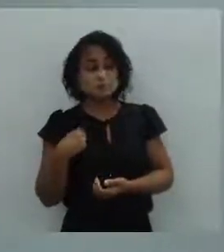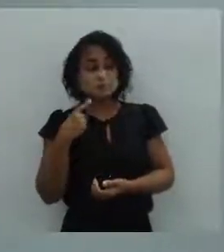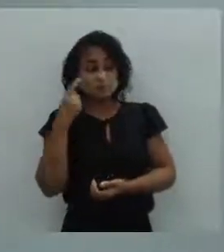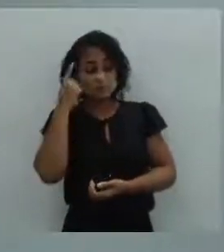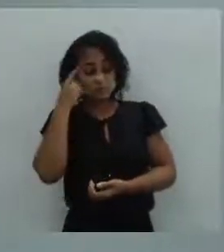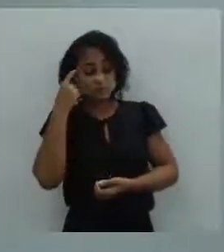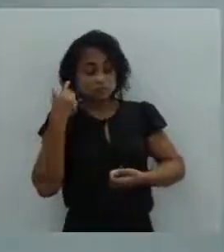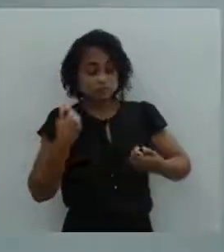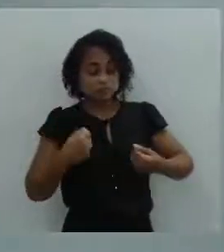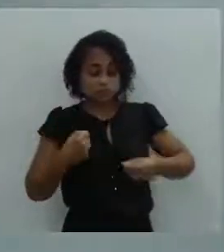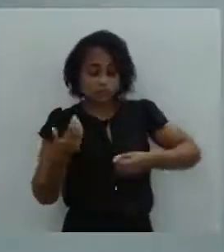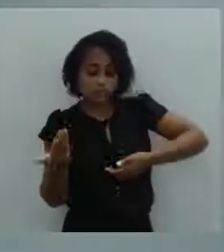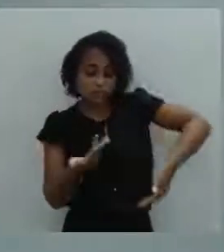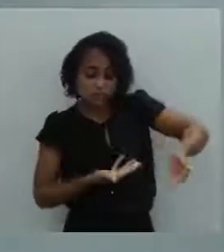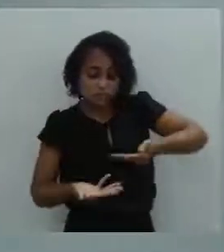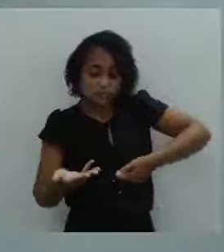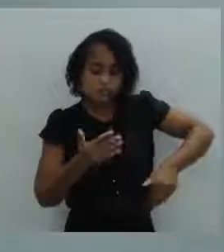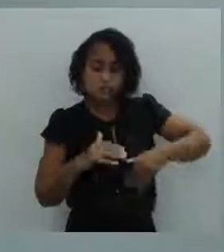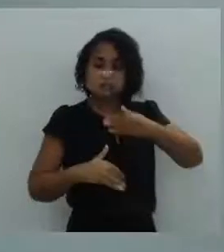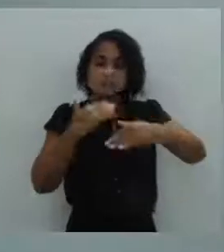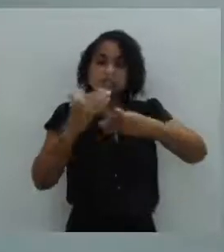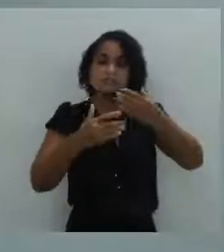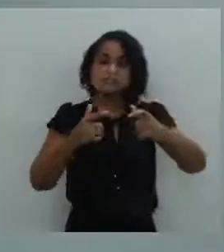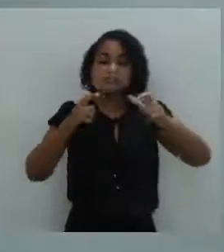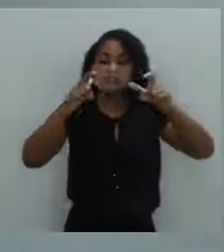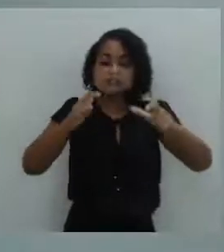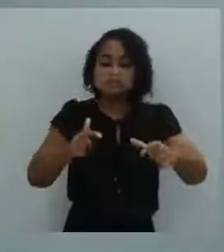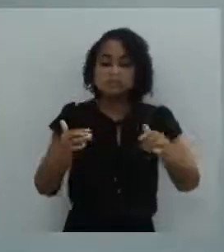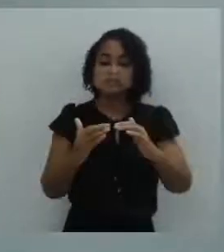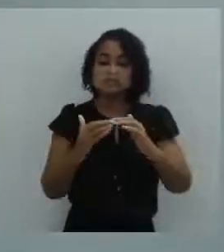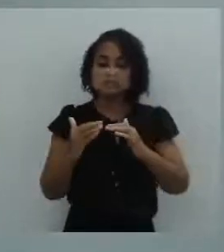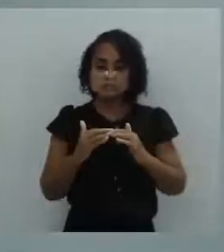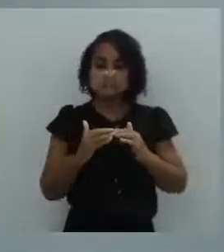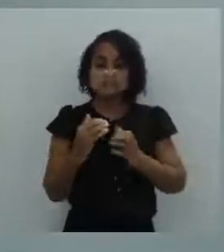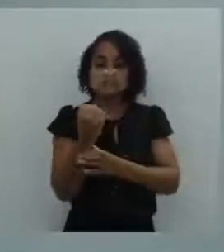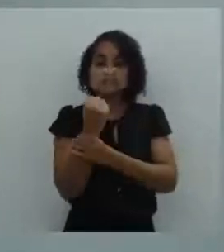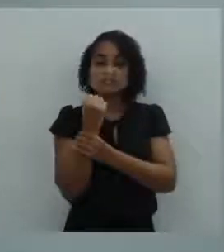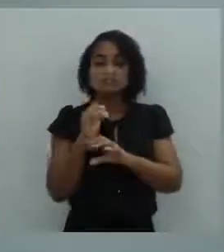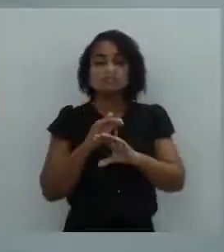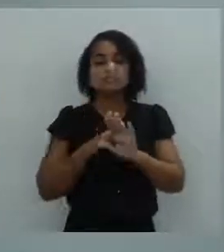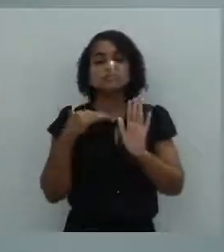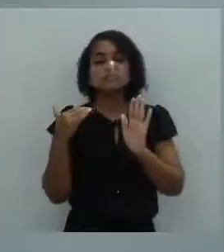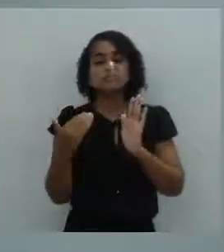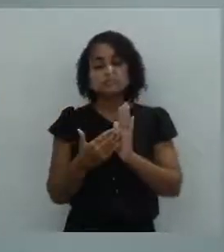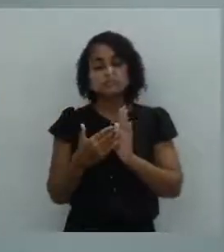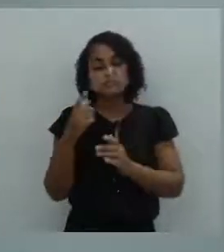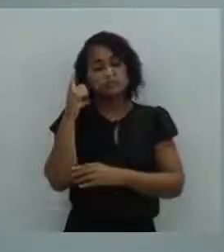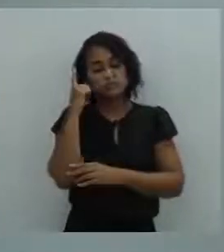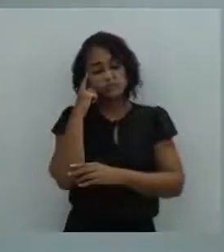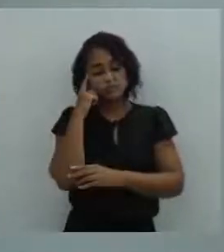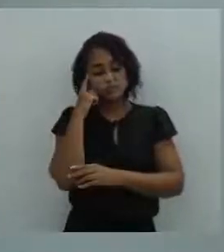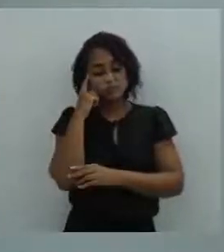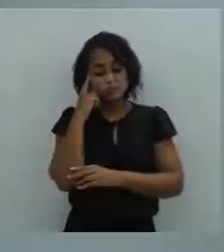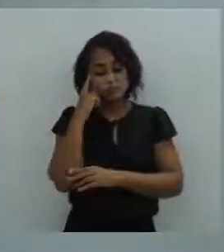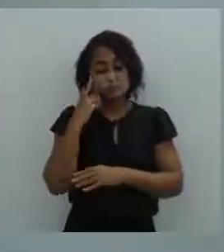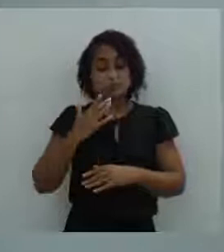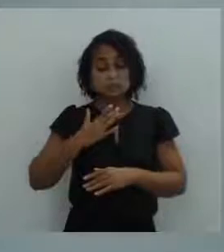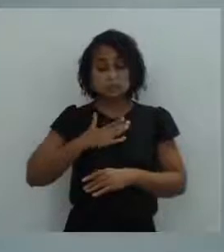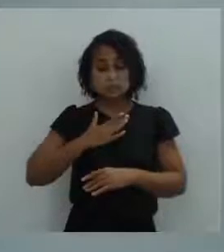desenvolver interagindo com outras pessoas, eu necessito de um lugar comum, seguro a todos. Pensando nisso,